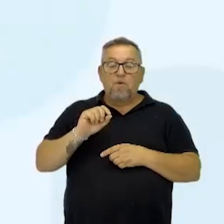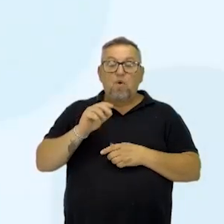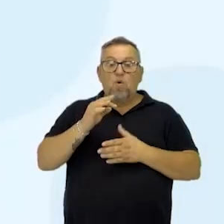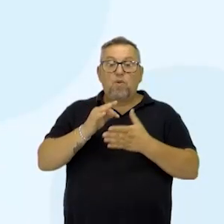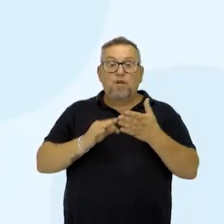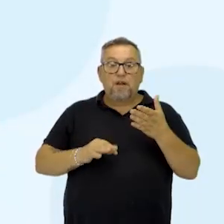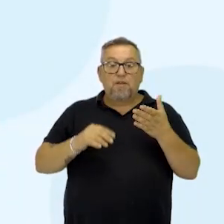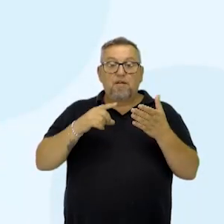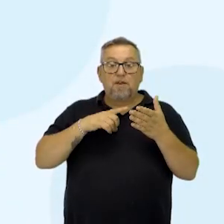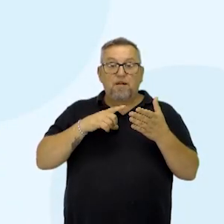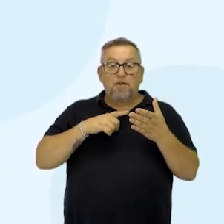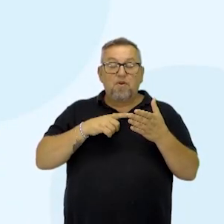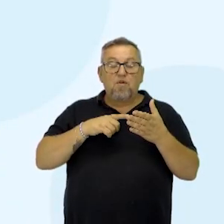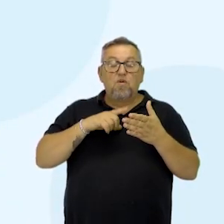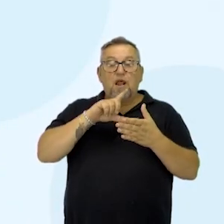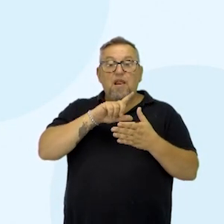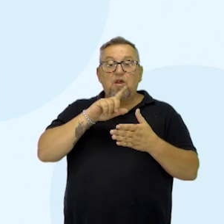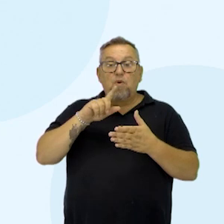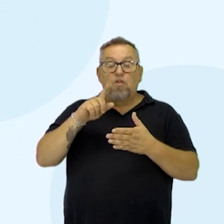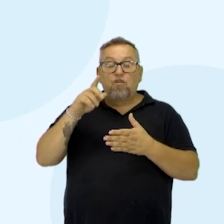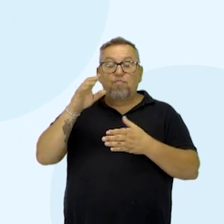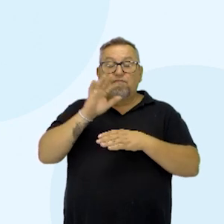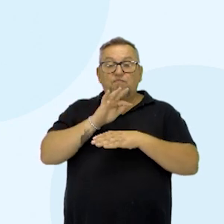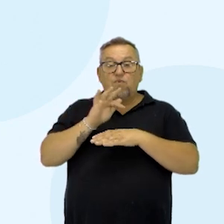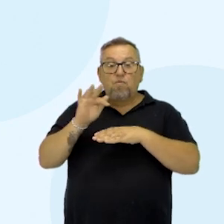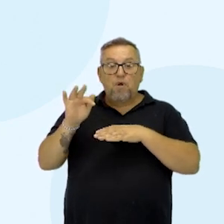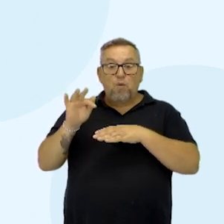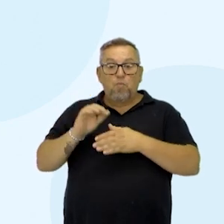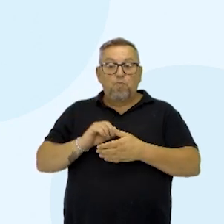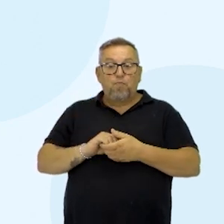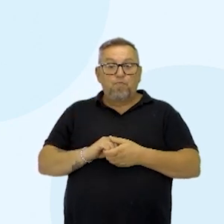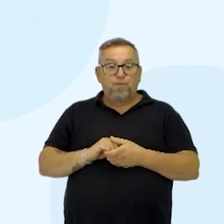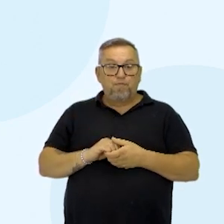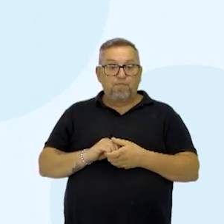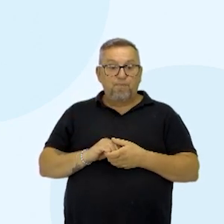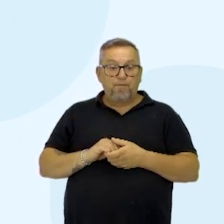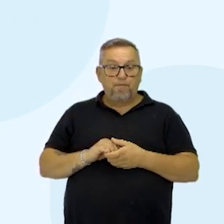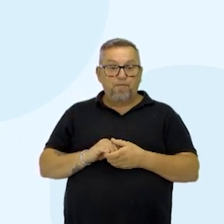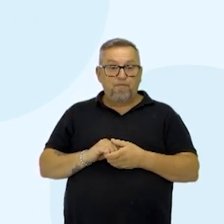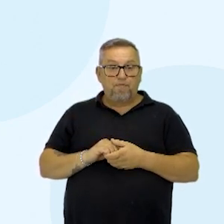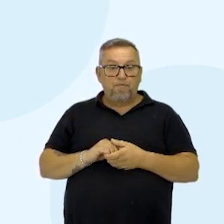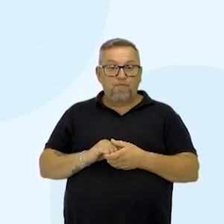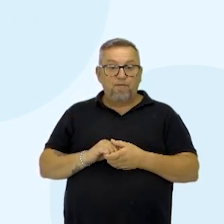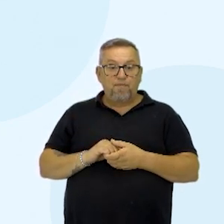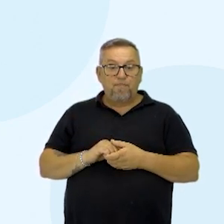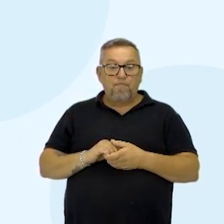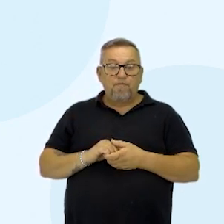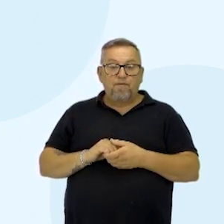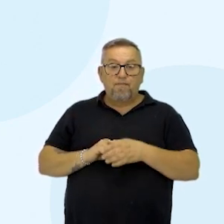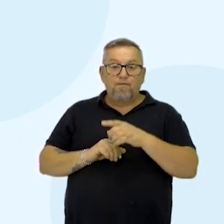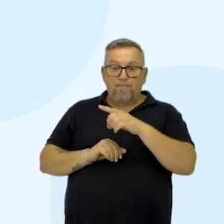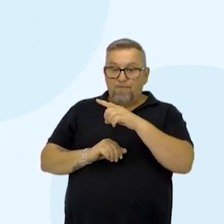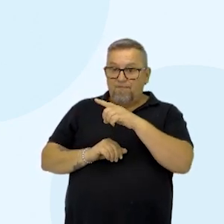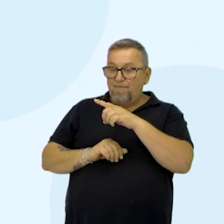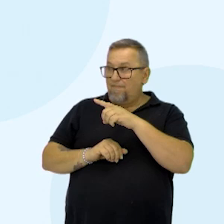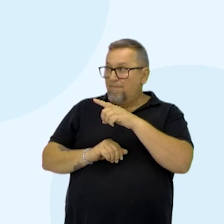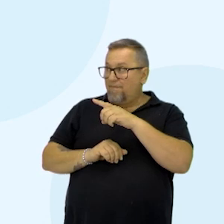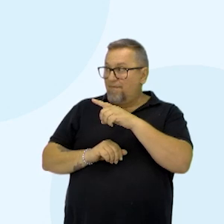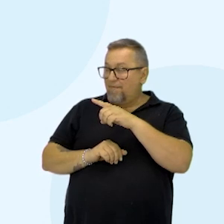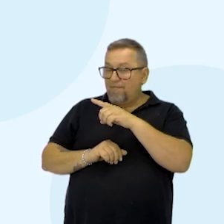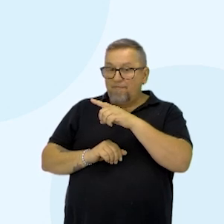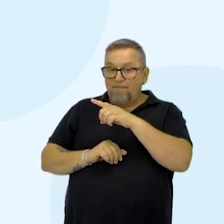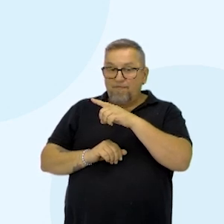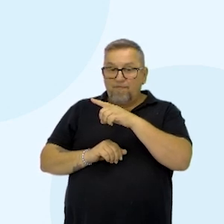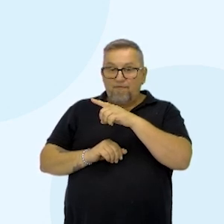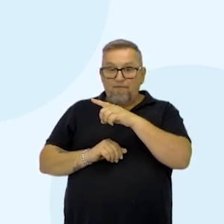tem que aparecer numa linguagem formal. Agora, a segunda questão. Essa aí vai aparecer na tela, vou fazer a leitura, farei a leitura e vocês vão